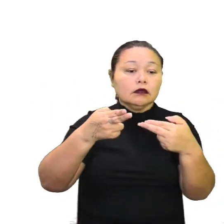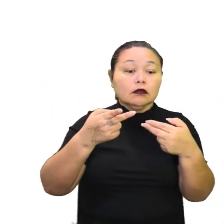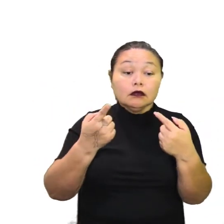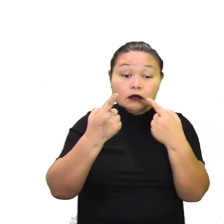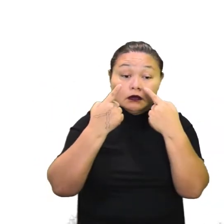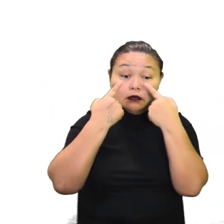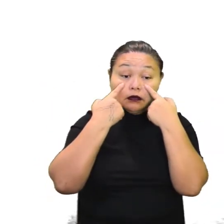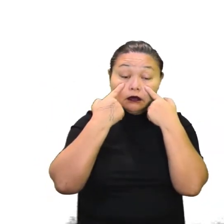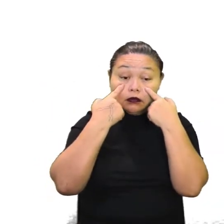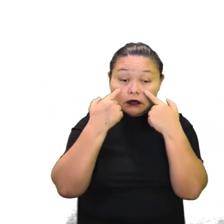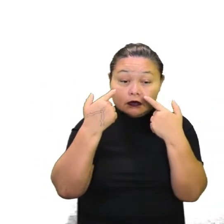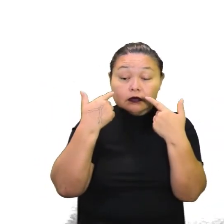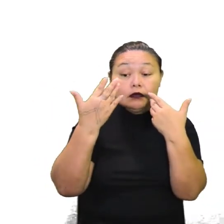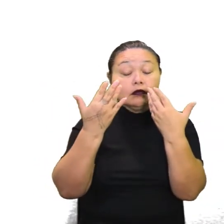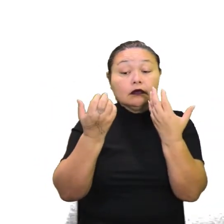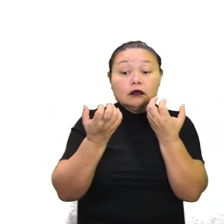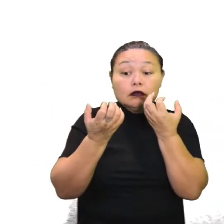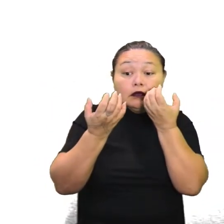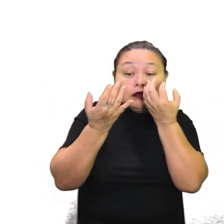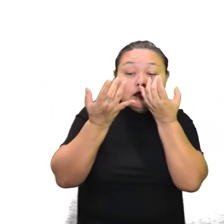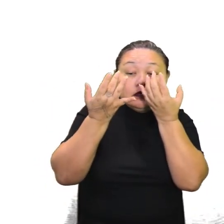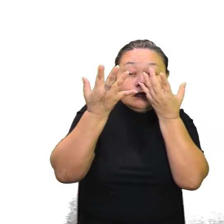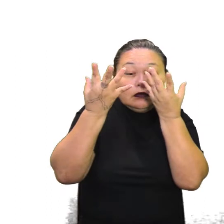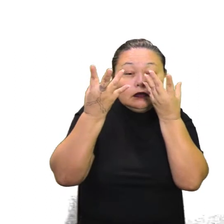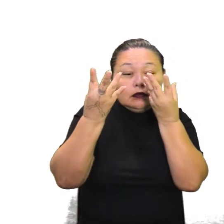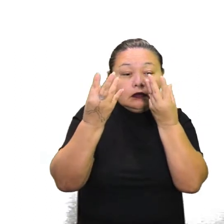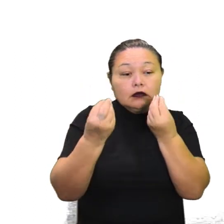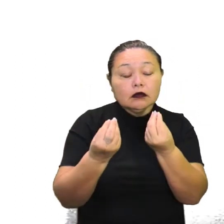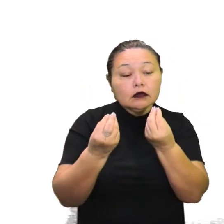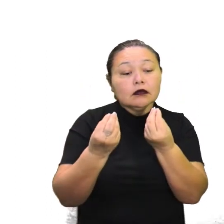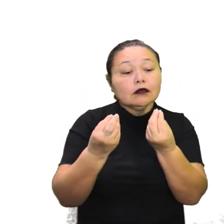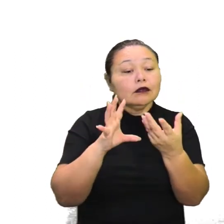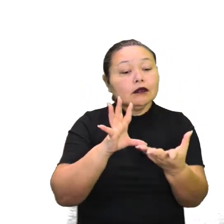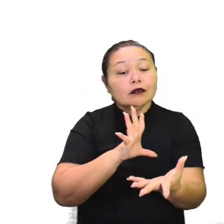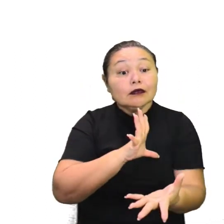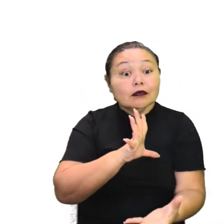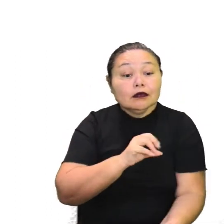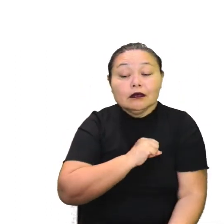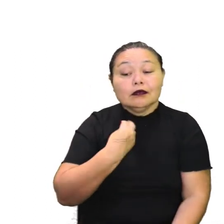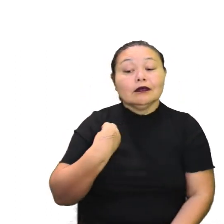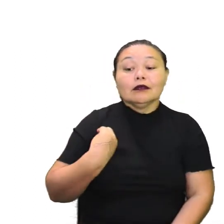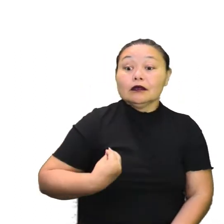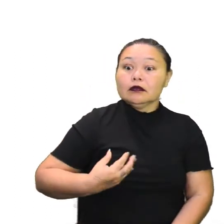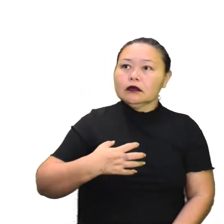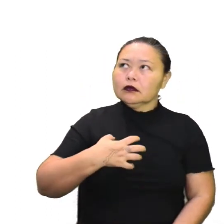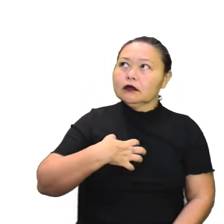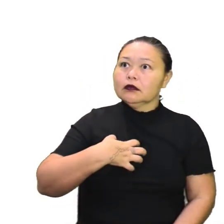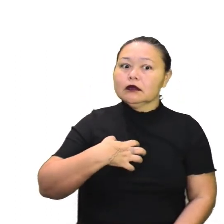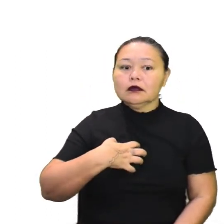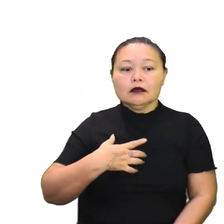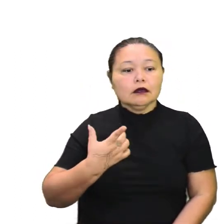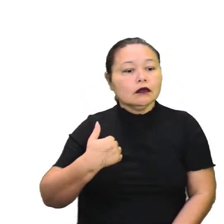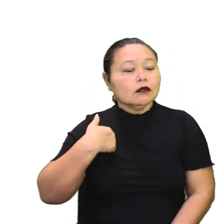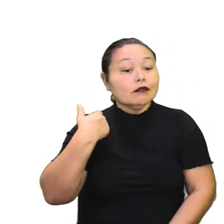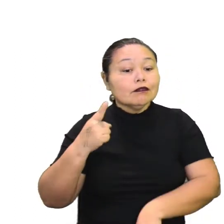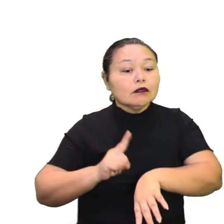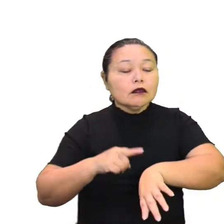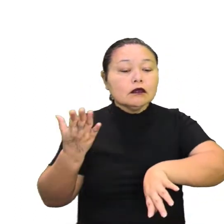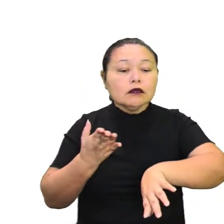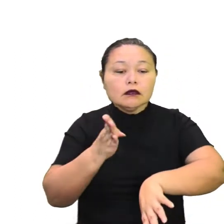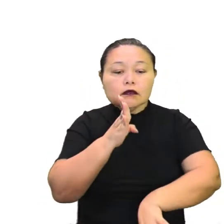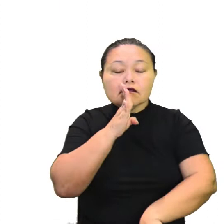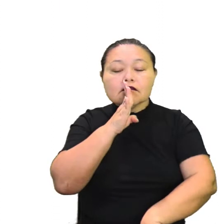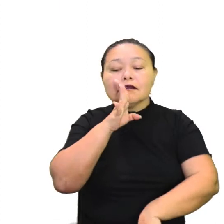vento, que dos olhos desfez a última chama, e da paixão fez-se o pressentimento, e do